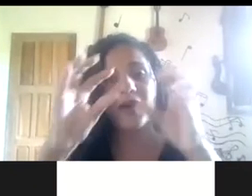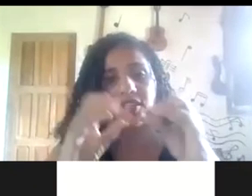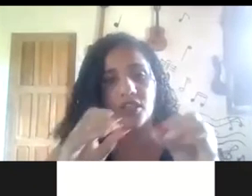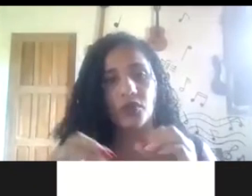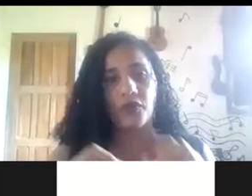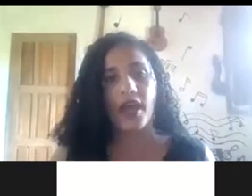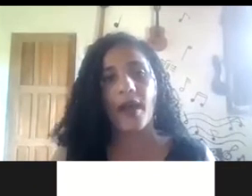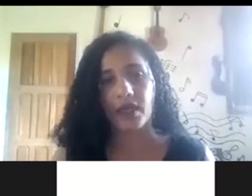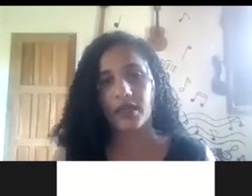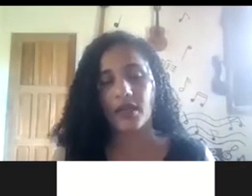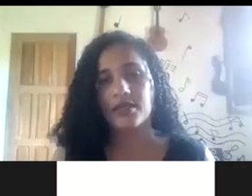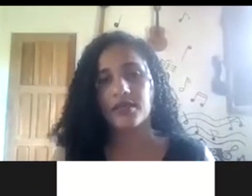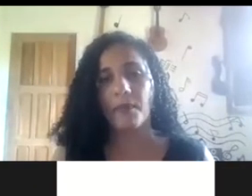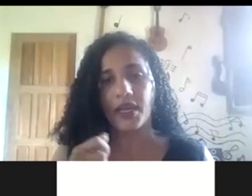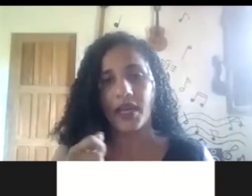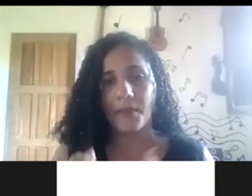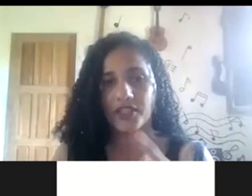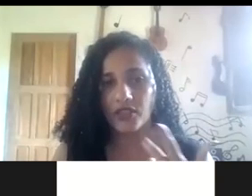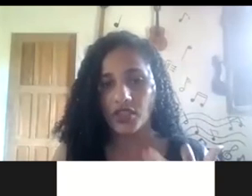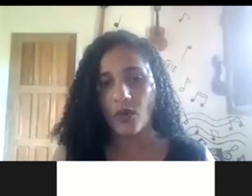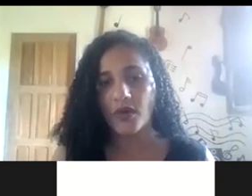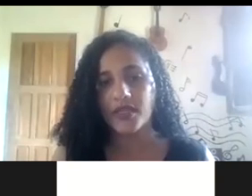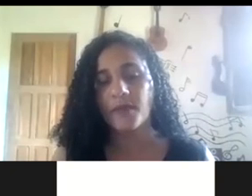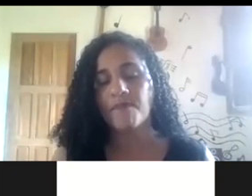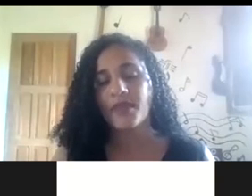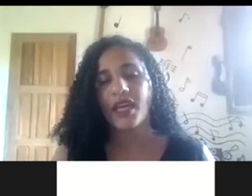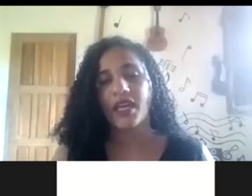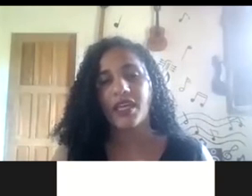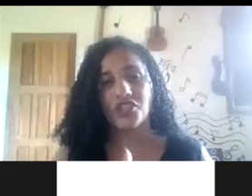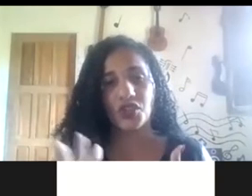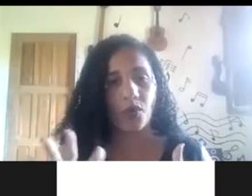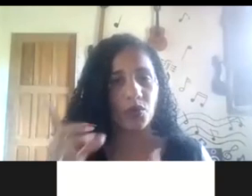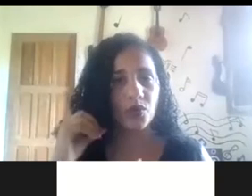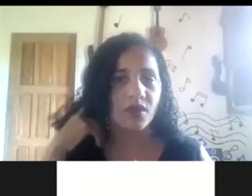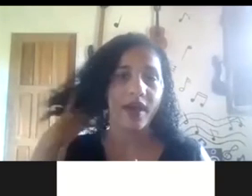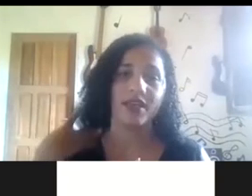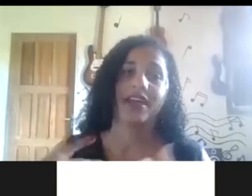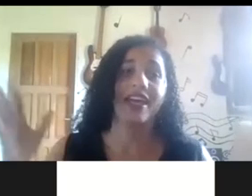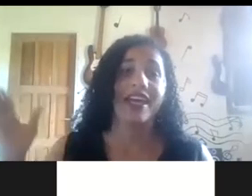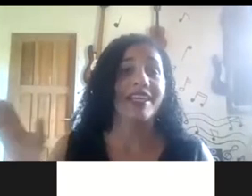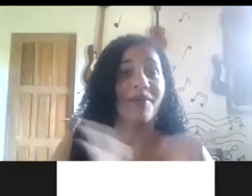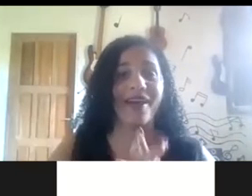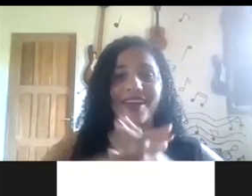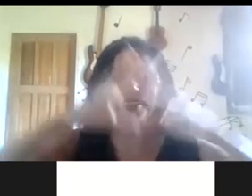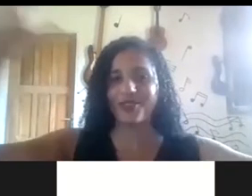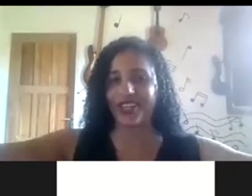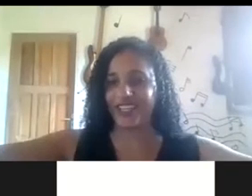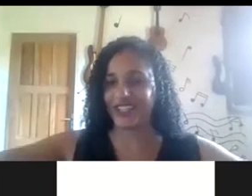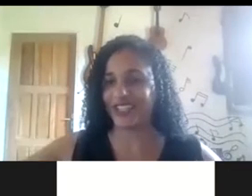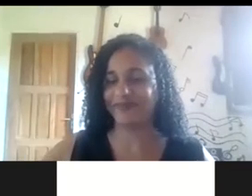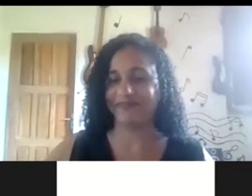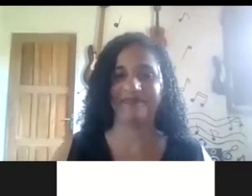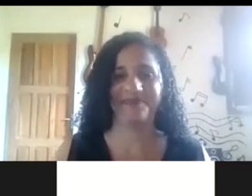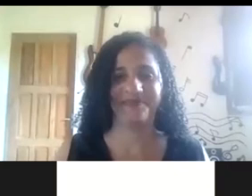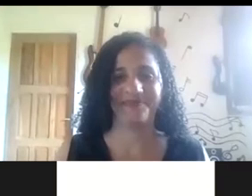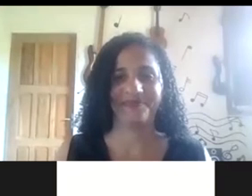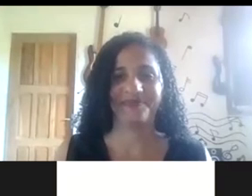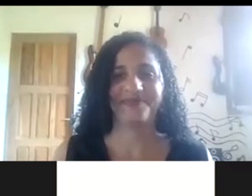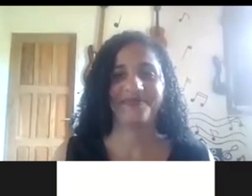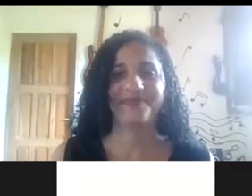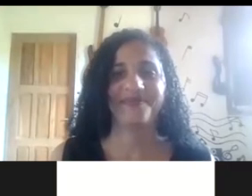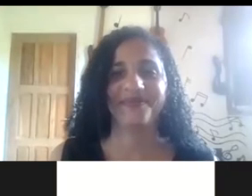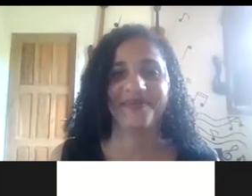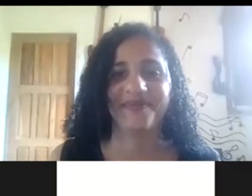fazer bastante ferramentas, aplicar bastante coisa, e a gente conduziu aí. Então é isso, gente.